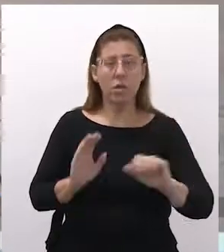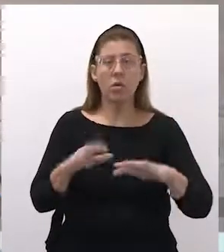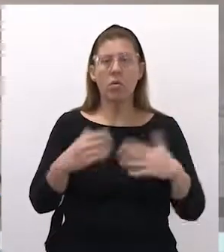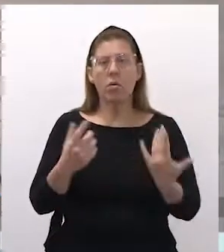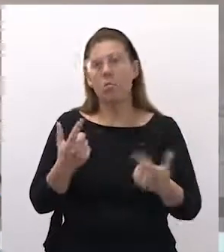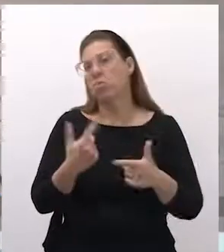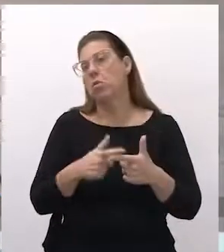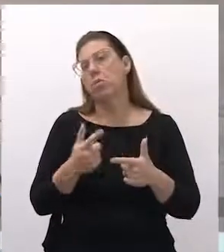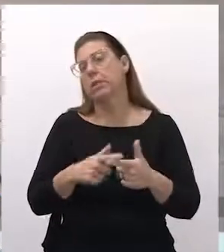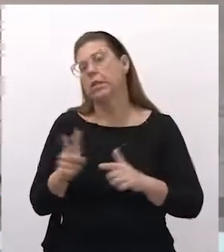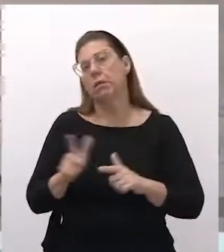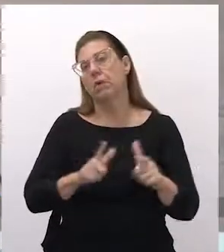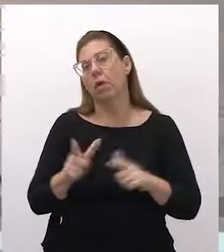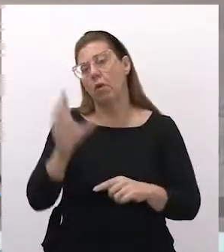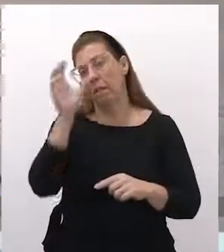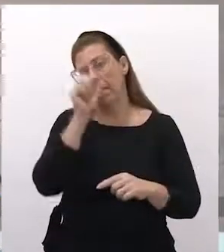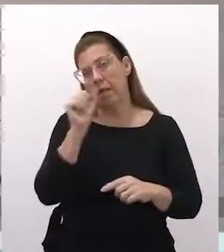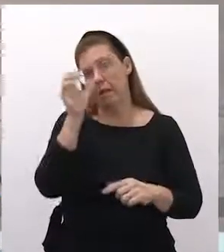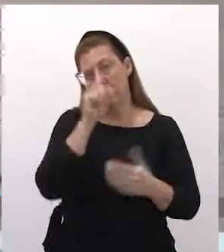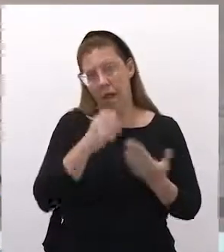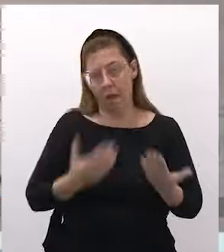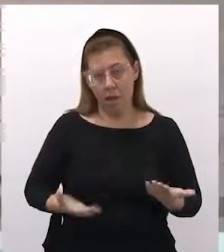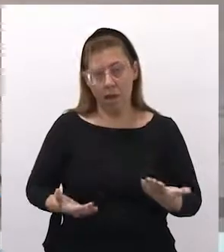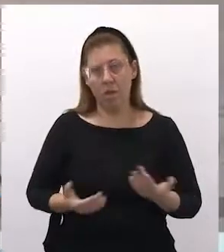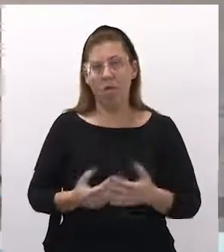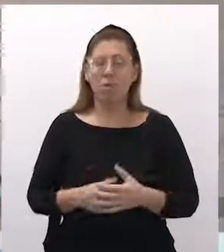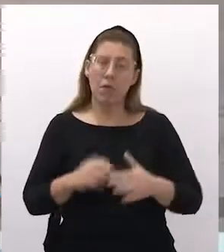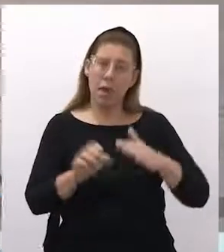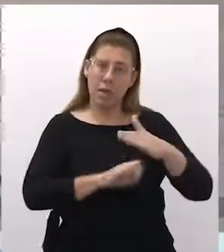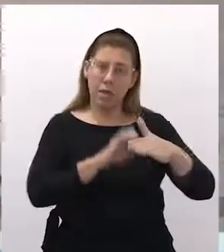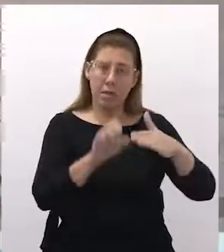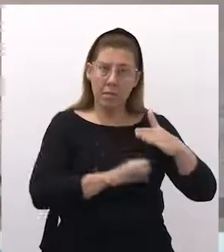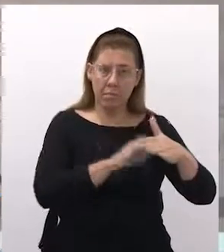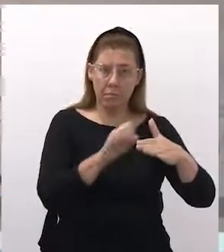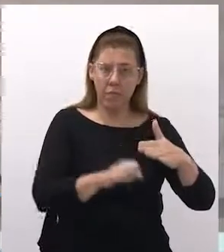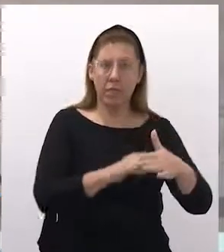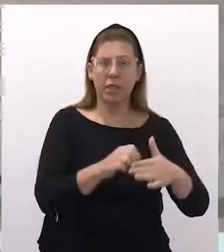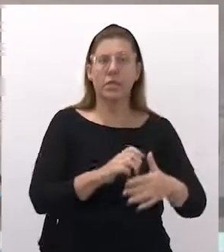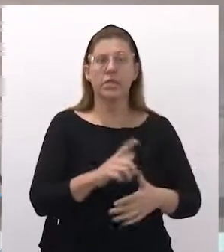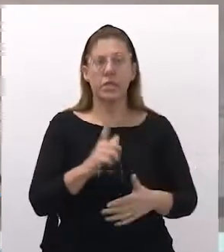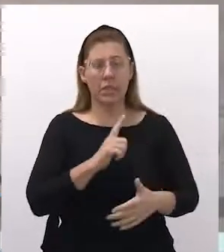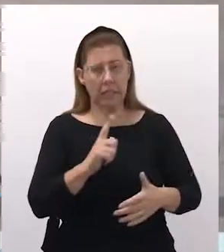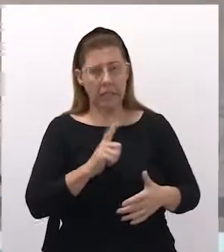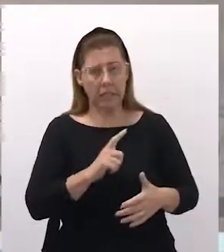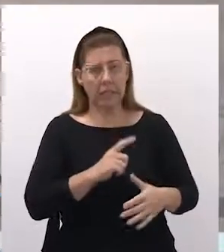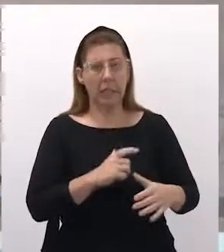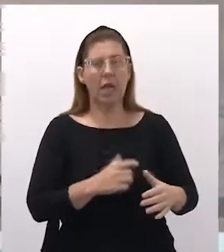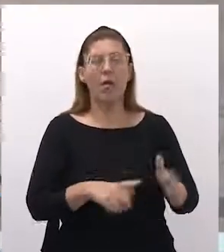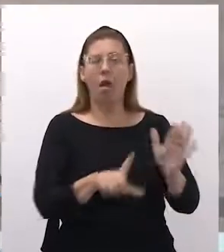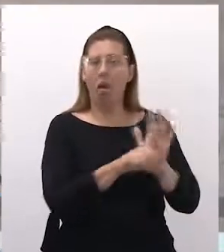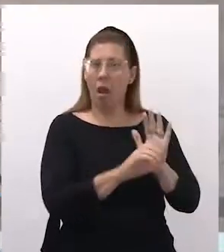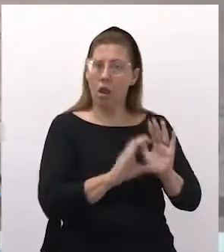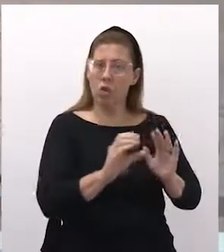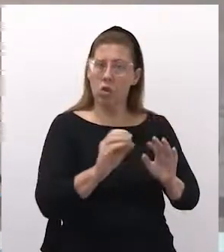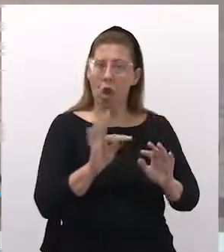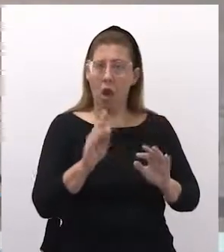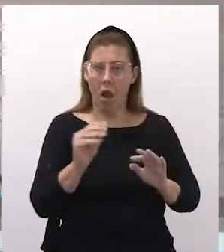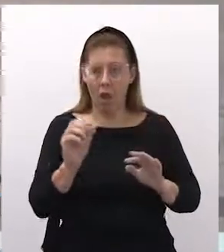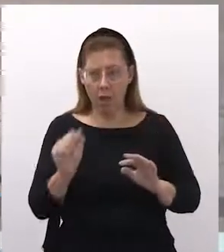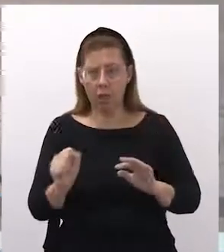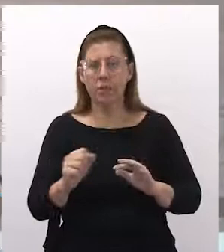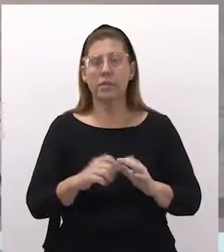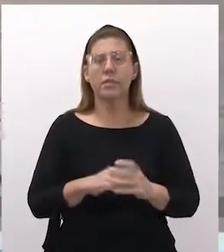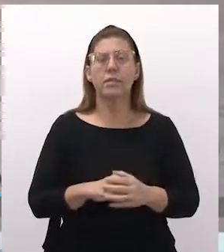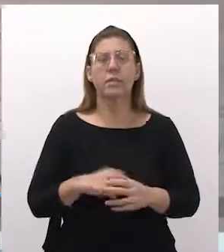com a aprendizagem? Que normalmente as empresas, que têm essa cota para cumprir, né, elas têm que ter de 5% a 15%